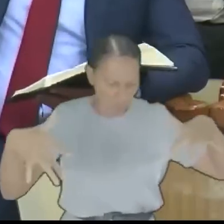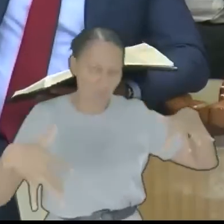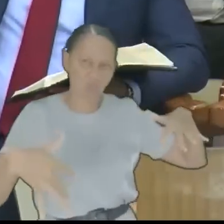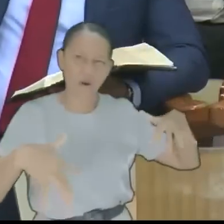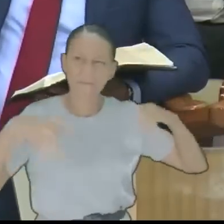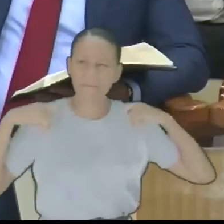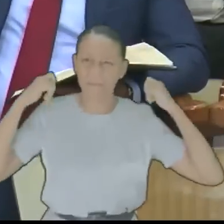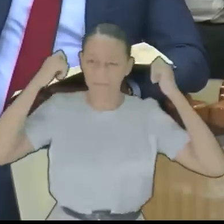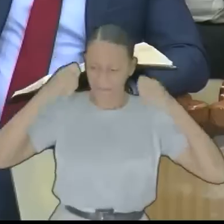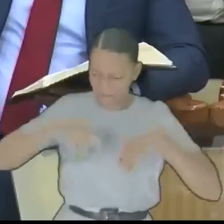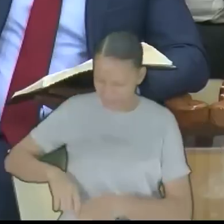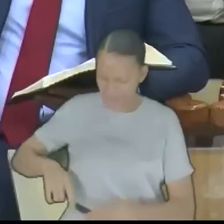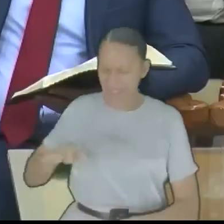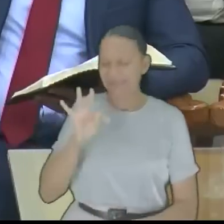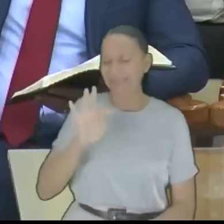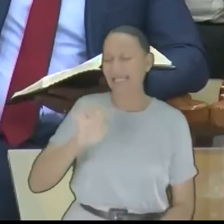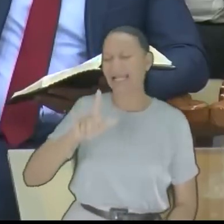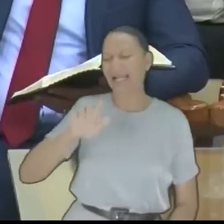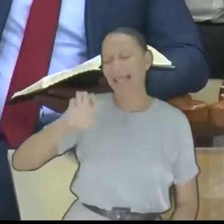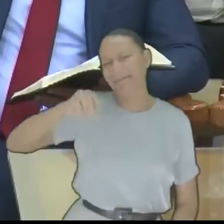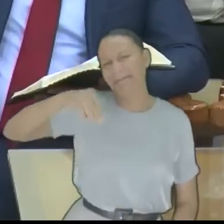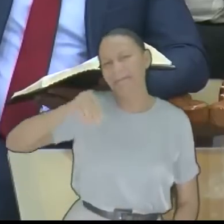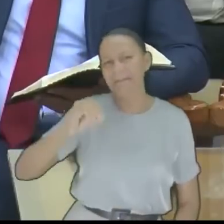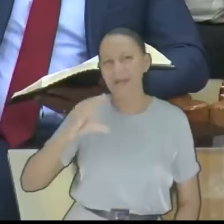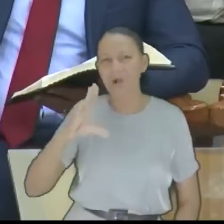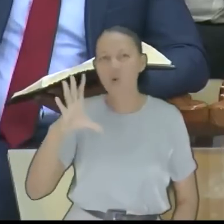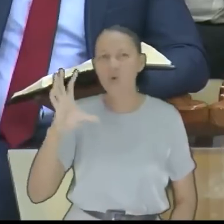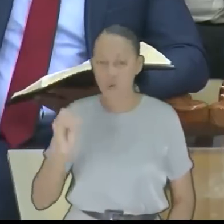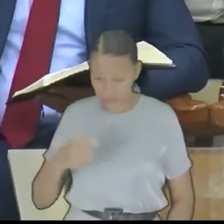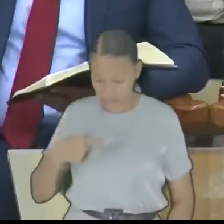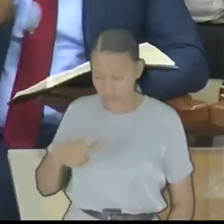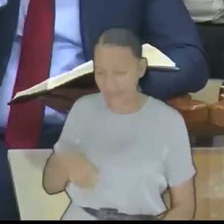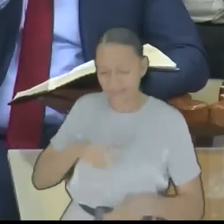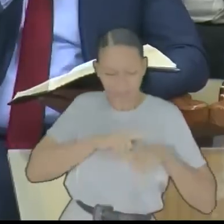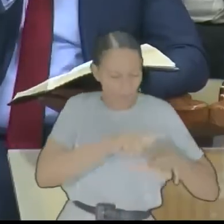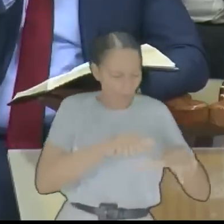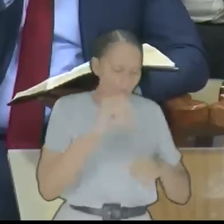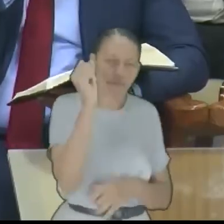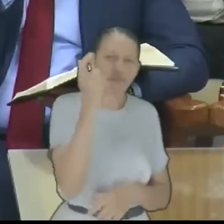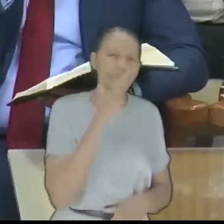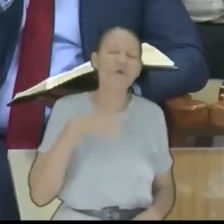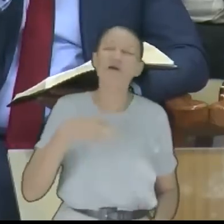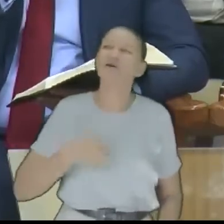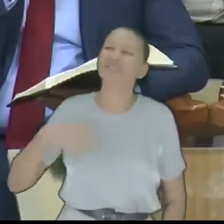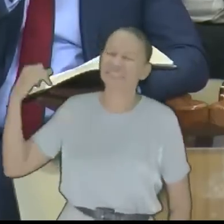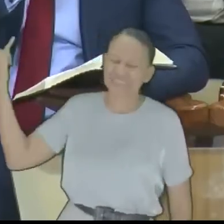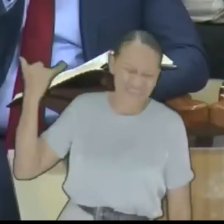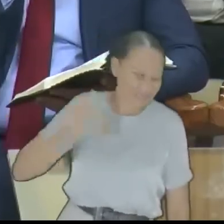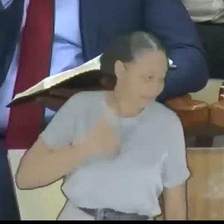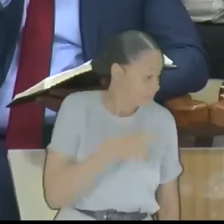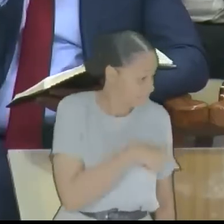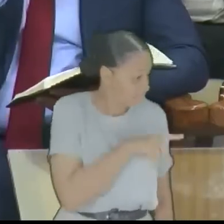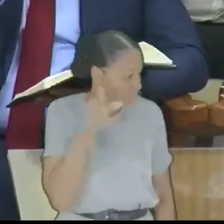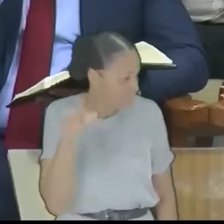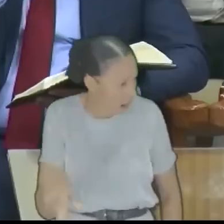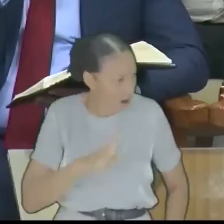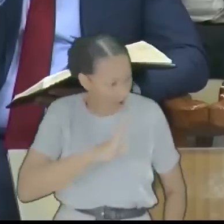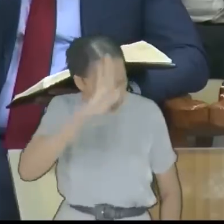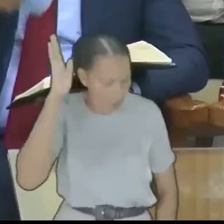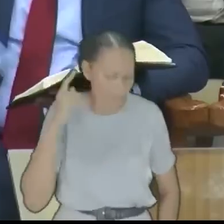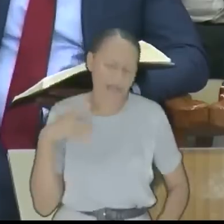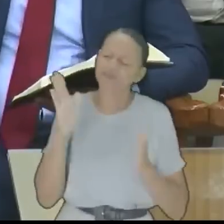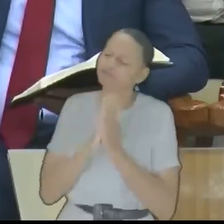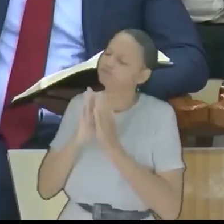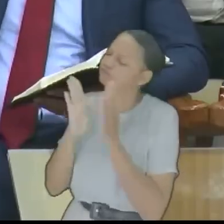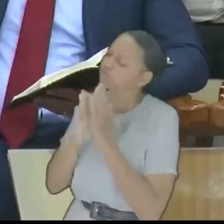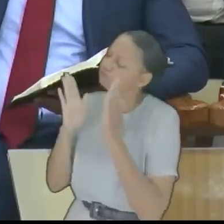monge chamado Telêmaco, ele estava no deserto, e ele ouviu uma voz que disse: vá a Roma. Ele estava